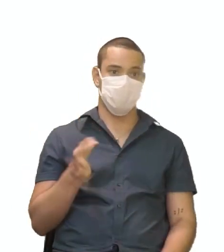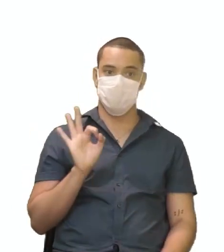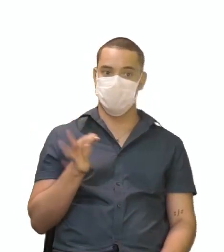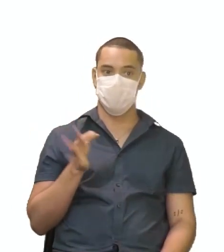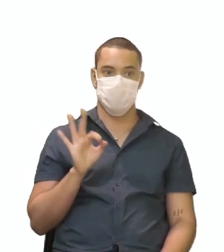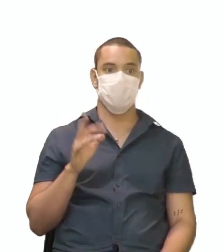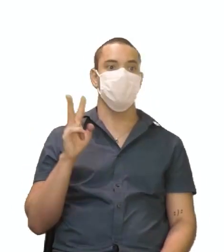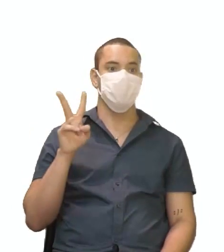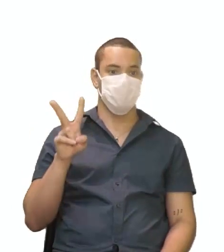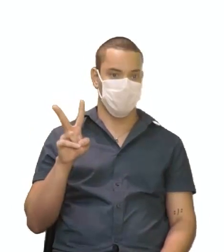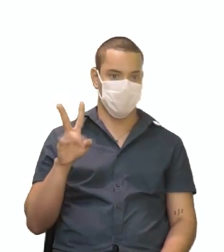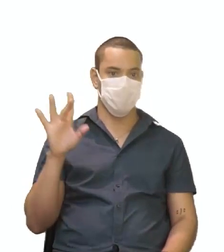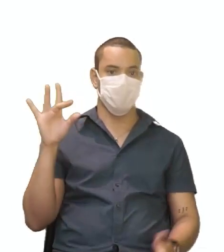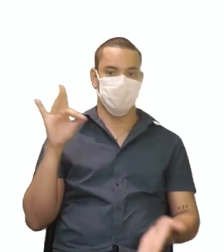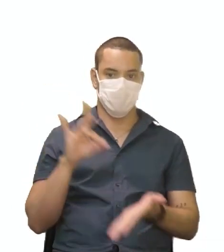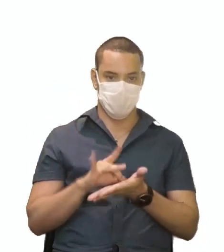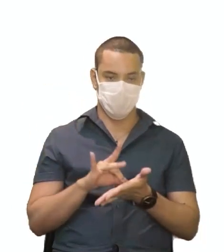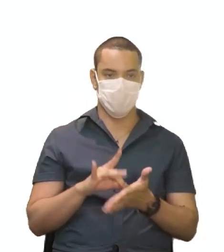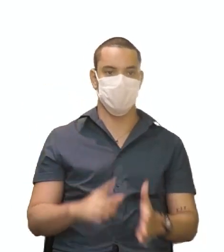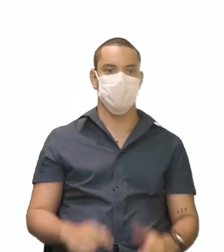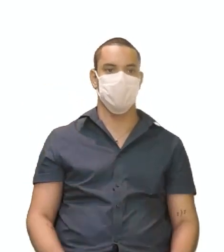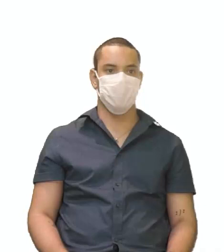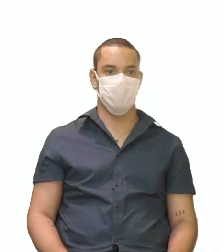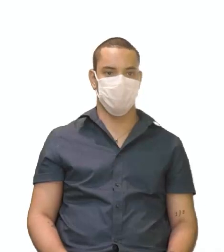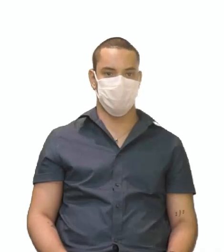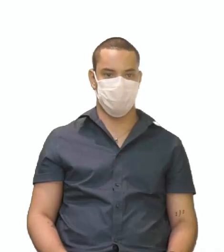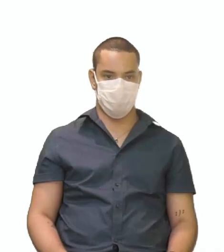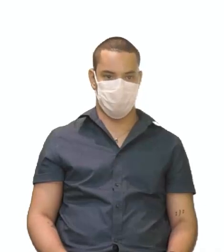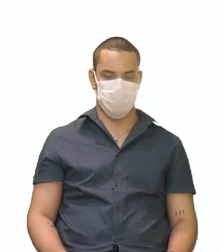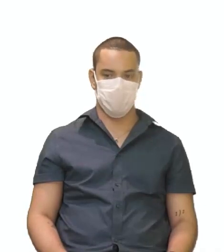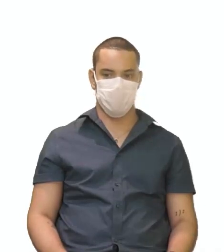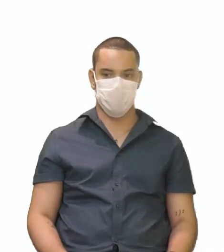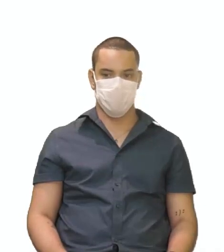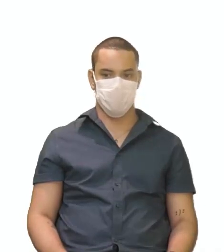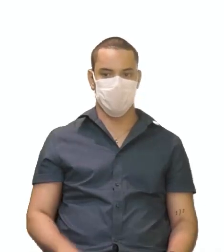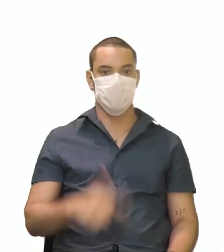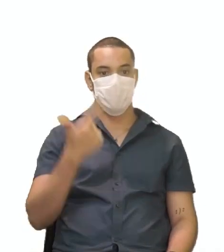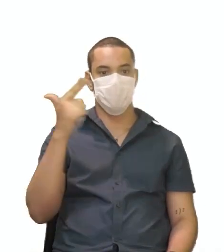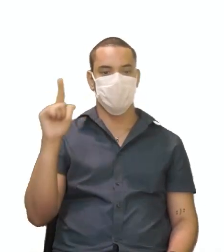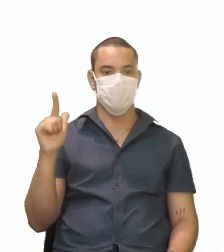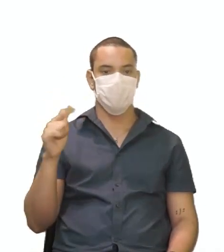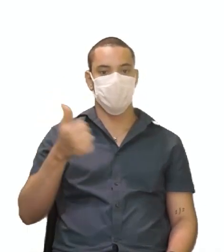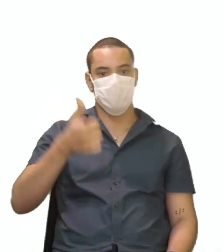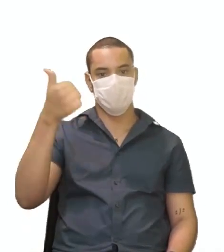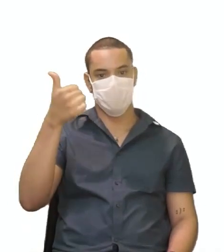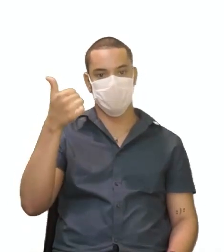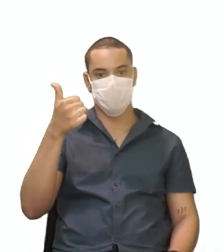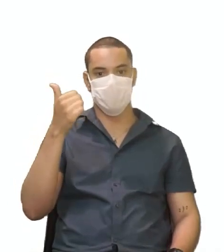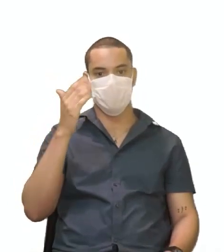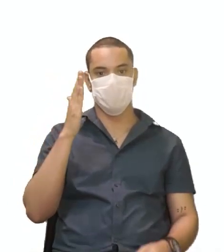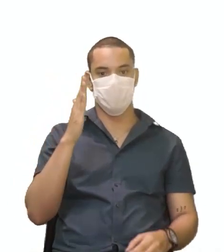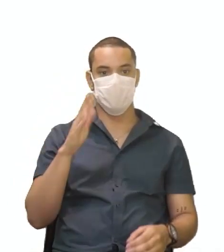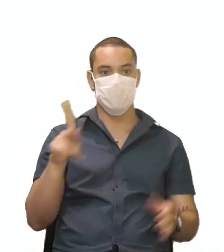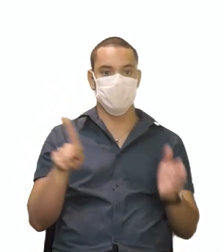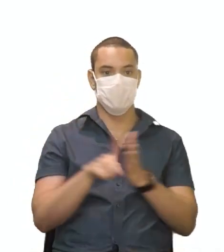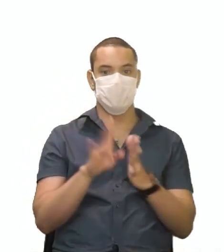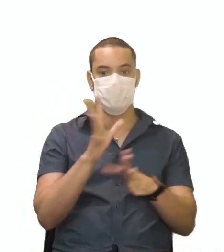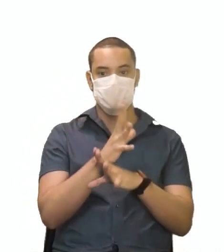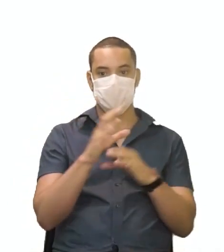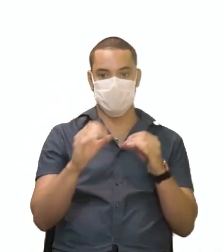né? É exatamente isso que está acontecendo. Na próxima, a primeira divisão meiótica